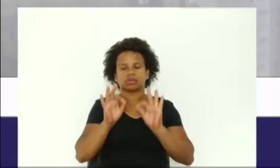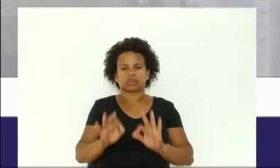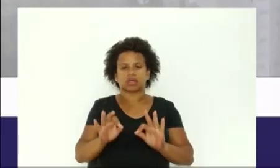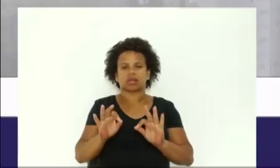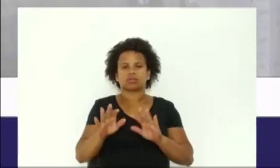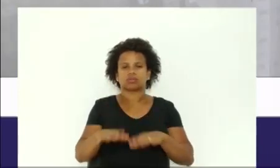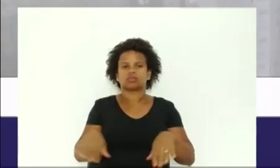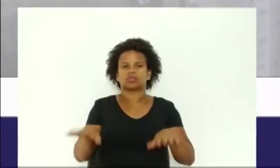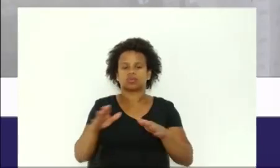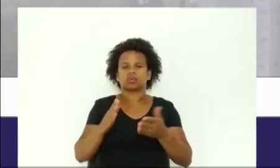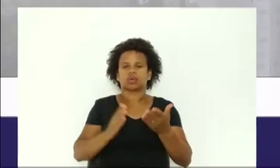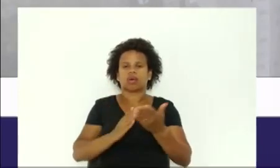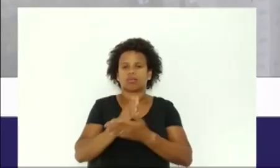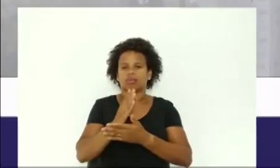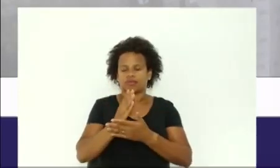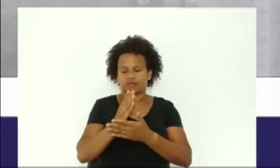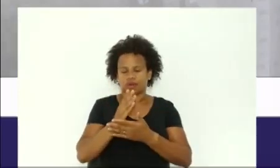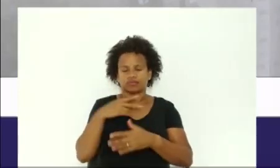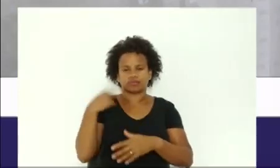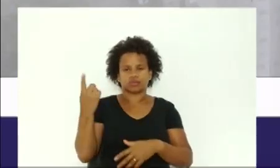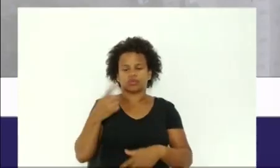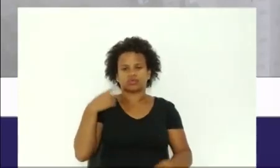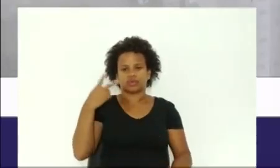de todos os vereadores. Muito obrigado.